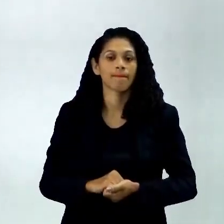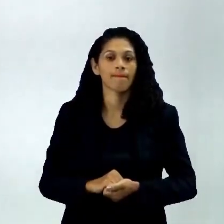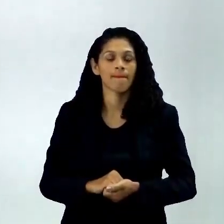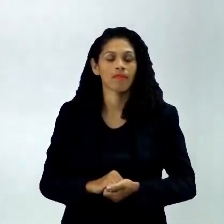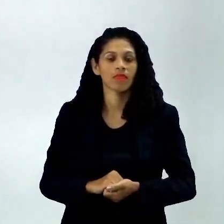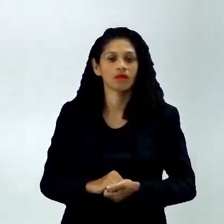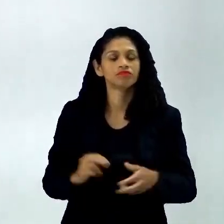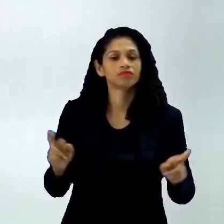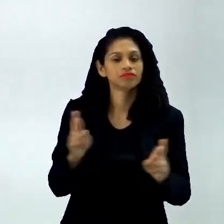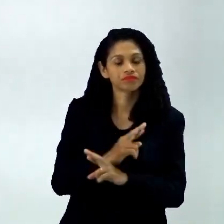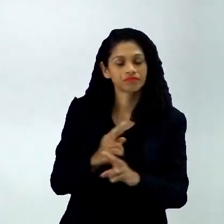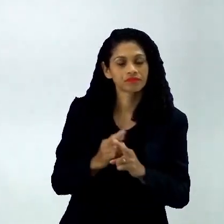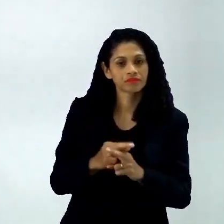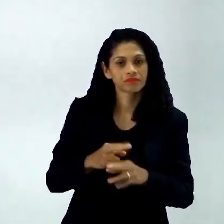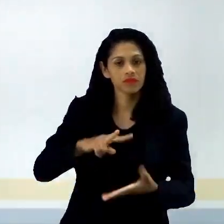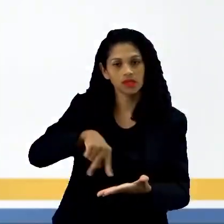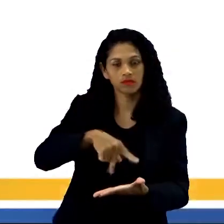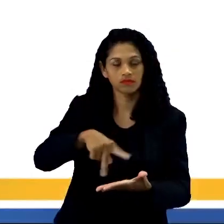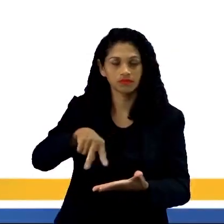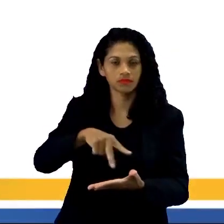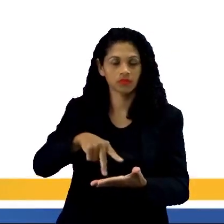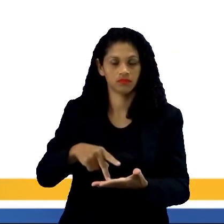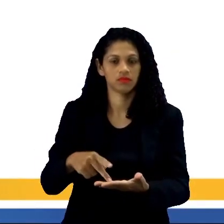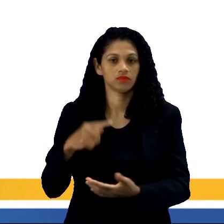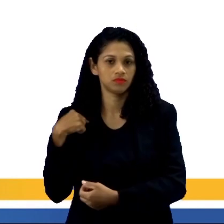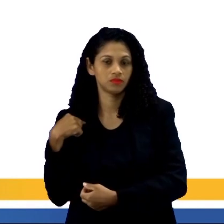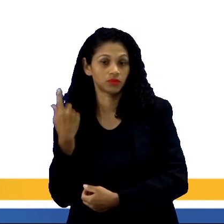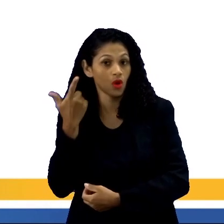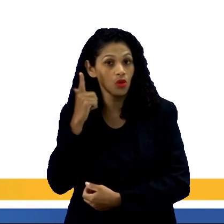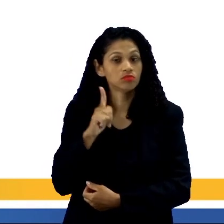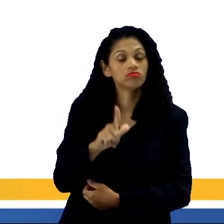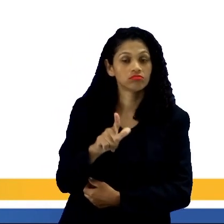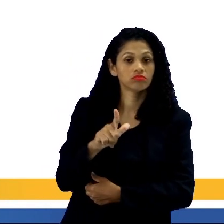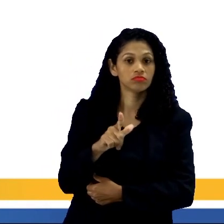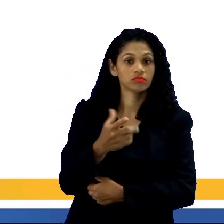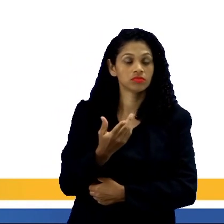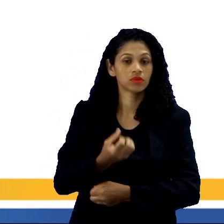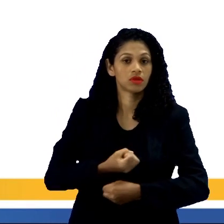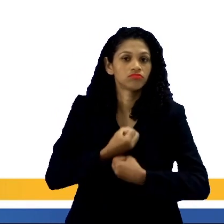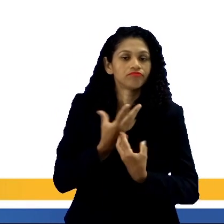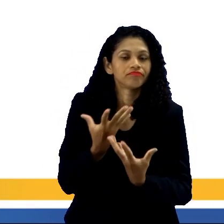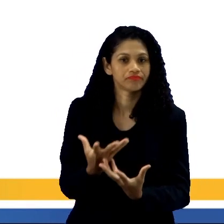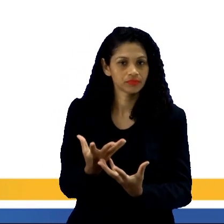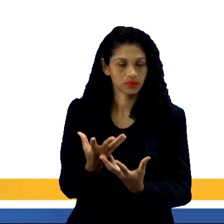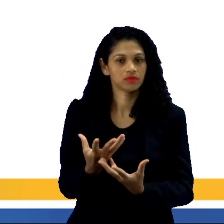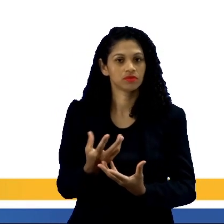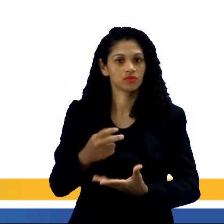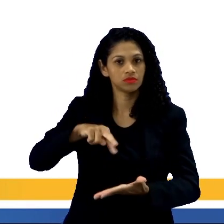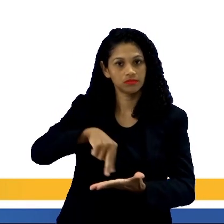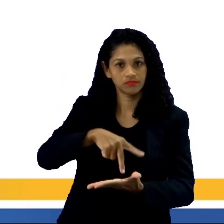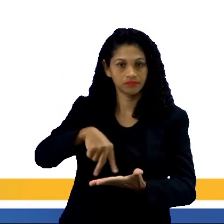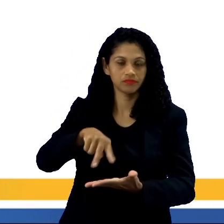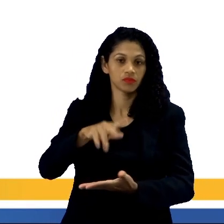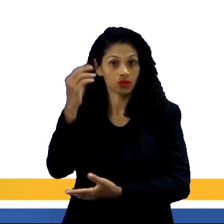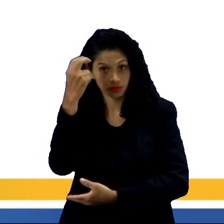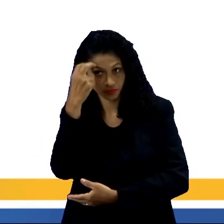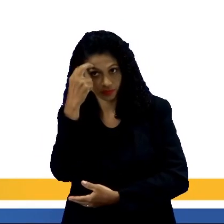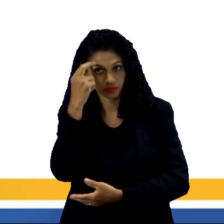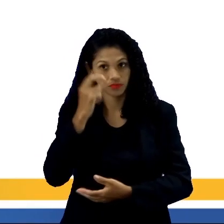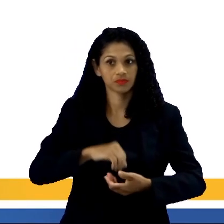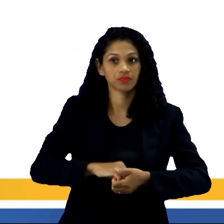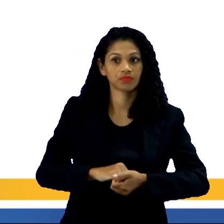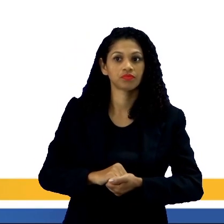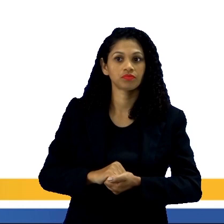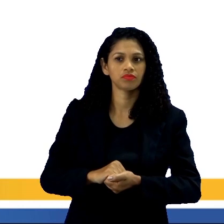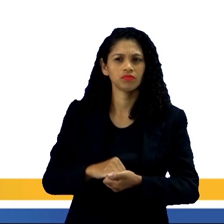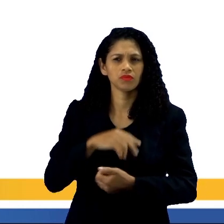consegue expressar a nossa cultura. Tranquilo? Então, já de olho na tela e vamos conhecer o universo das danças. Dançar é, sem dúvida,